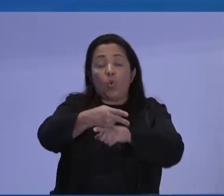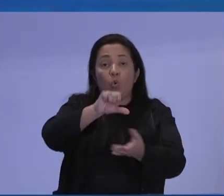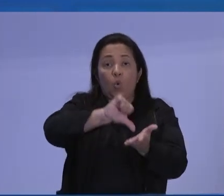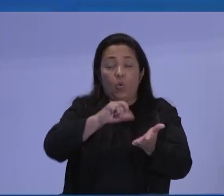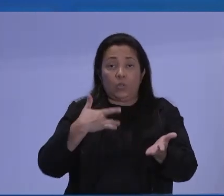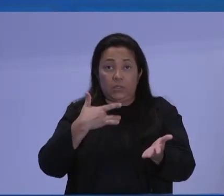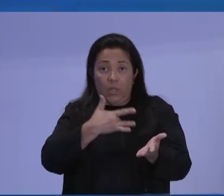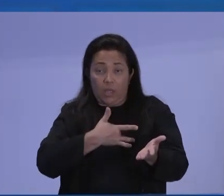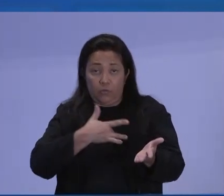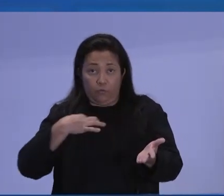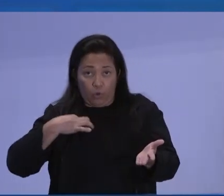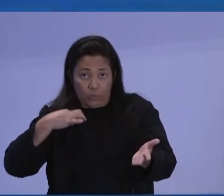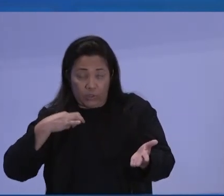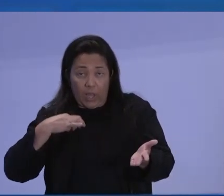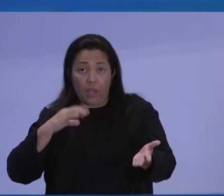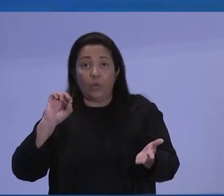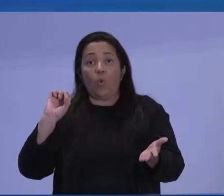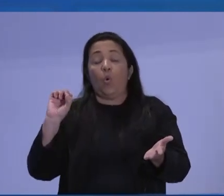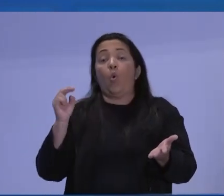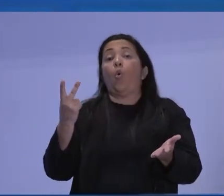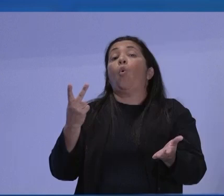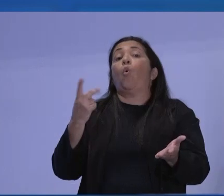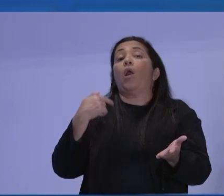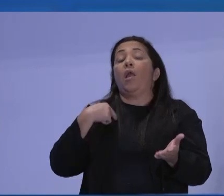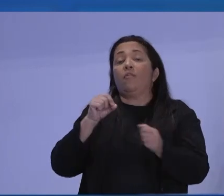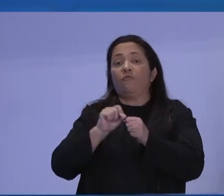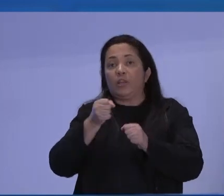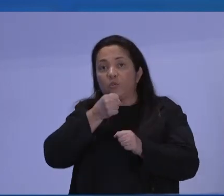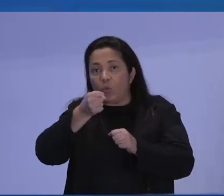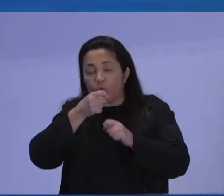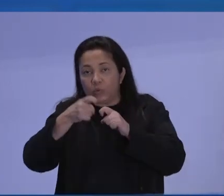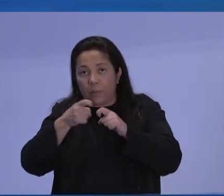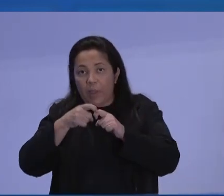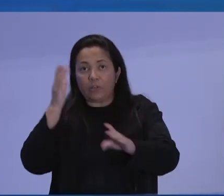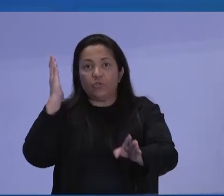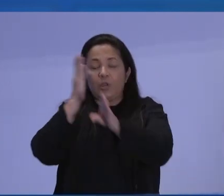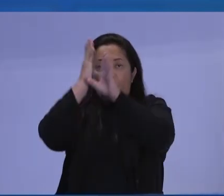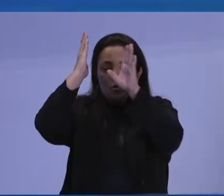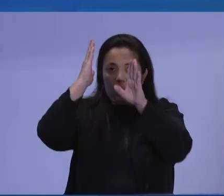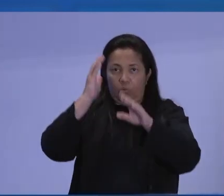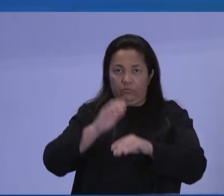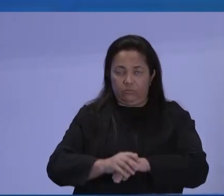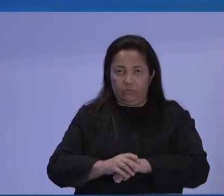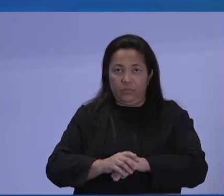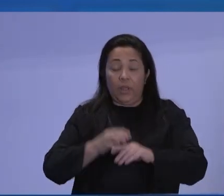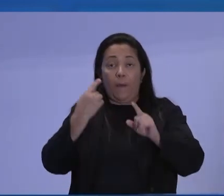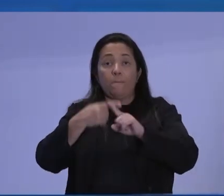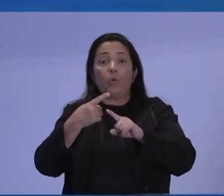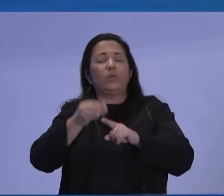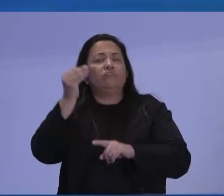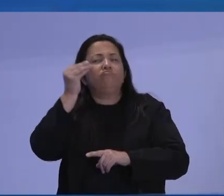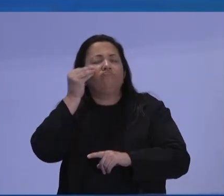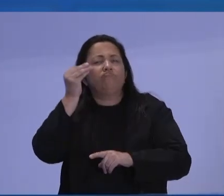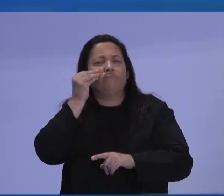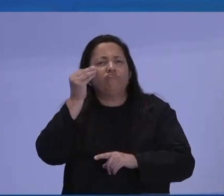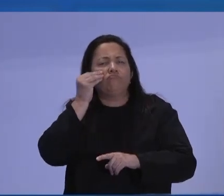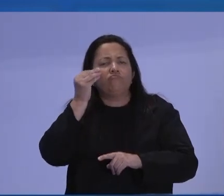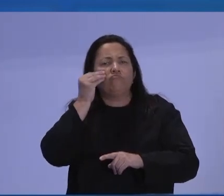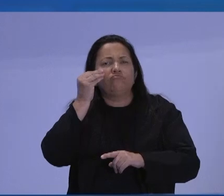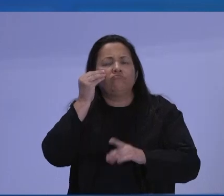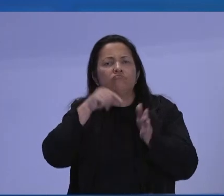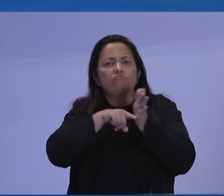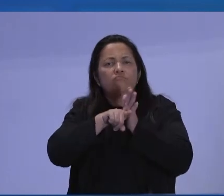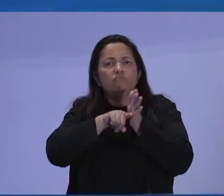de diagnóstico ou pelo exame de contatos. O exame de contatos, gente, ele é a única forma em que a